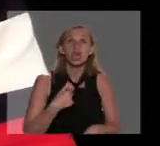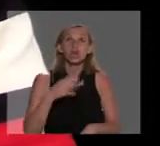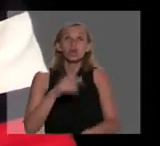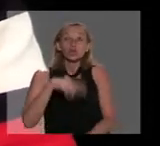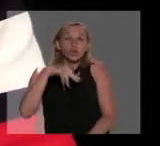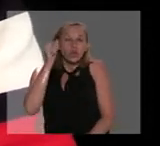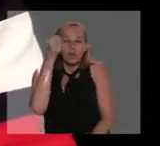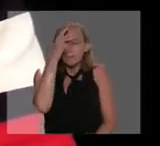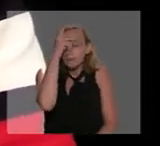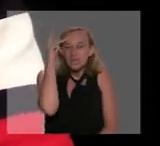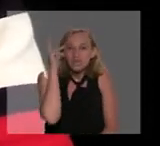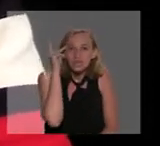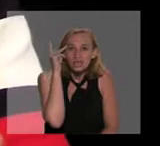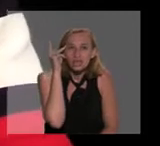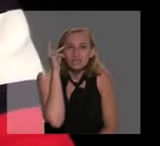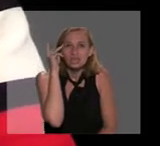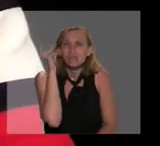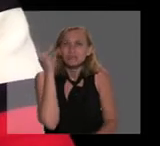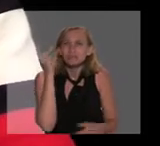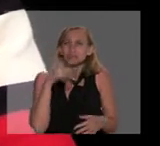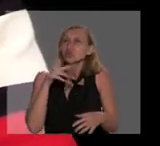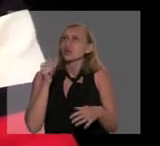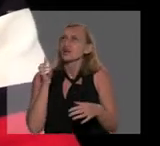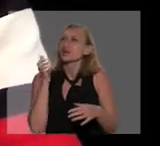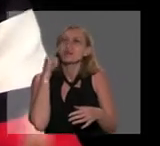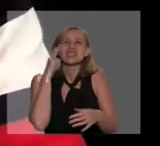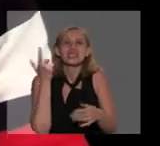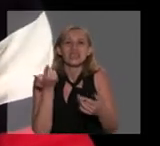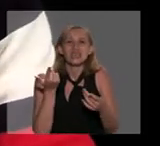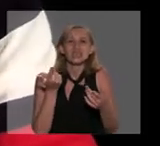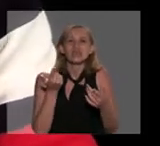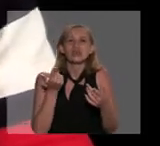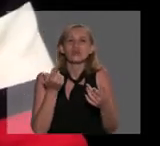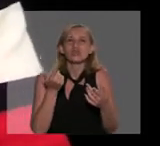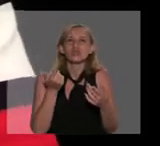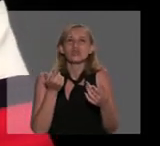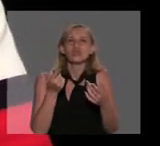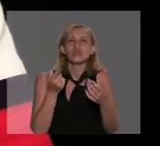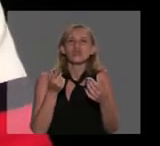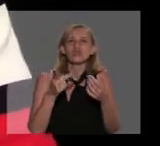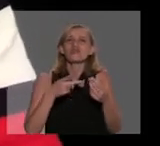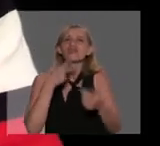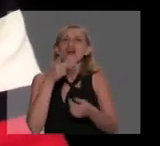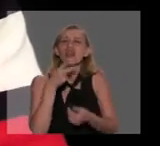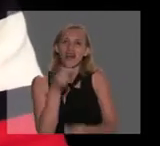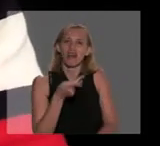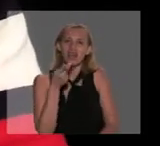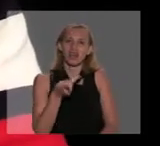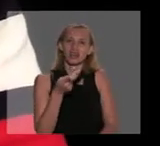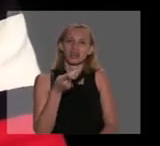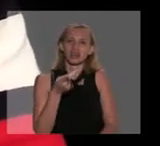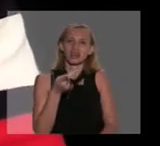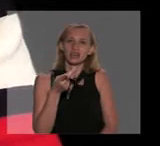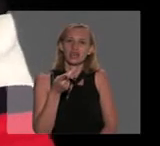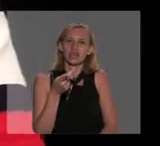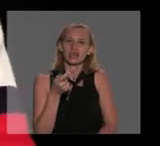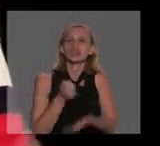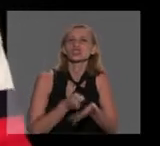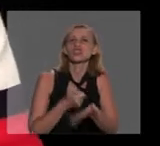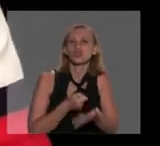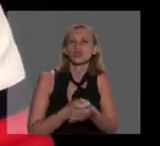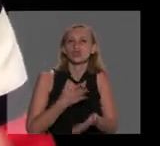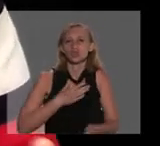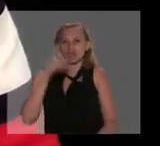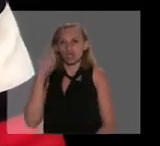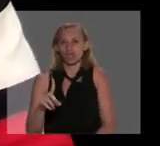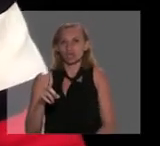jamais pensei que eu pudesse trazer isso para... Eu jamais pensei que eu fosse virar um ativista das questões da negritude. Eu pensei que